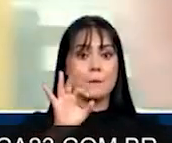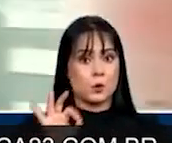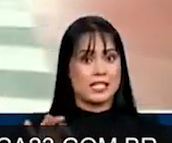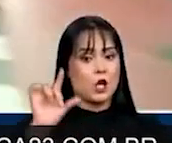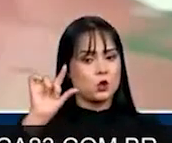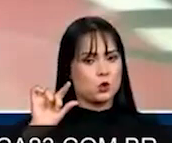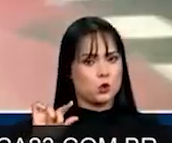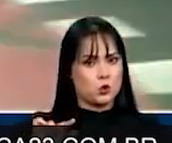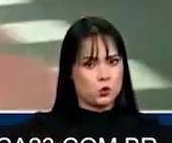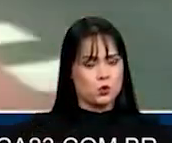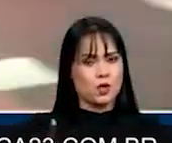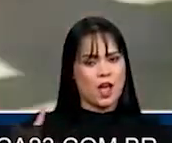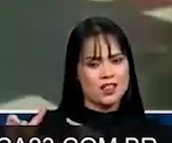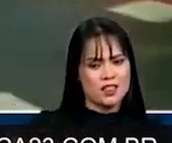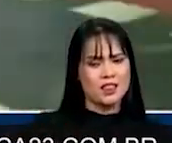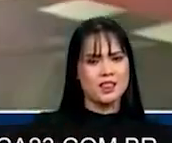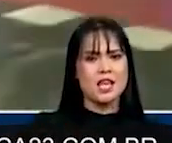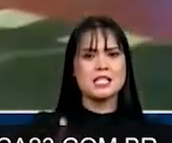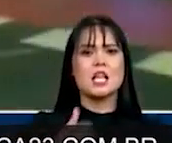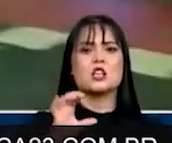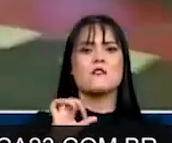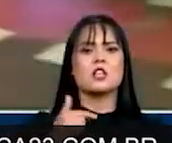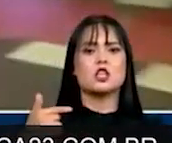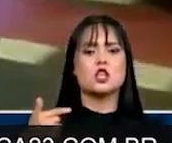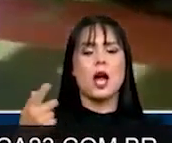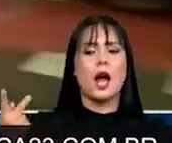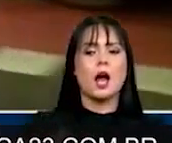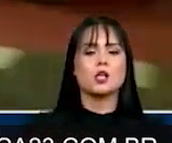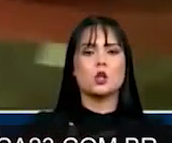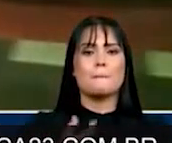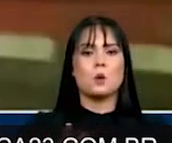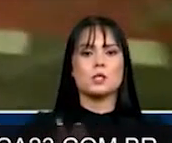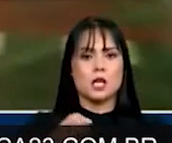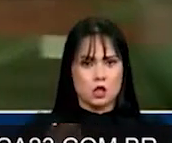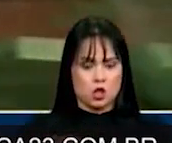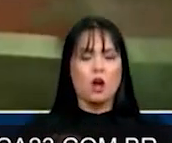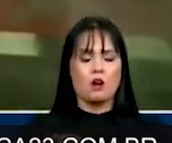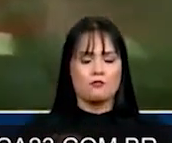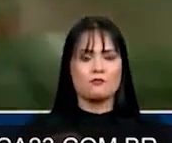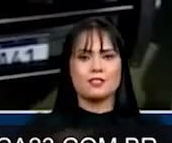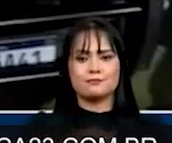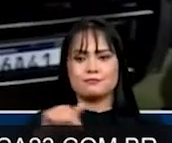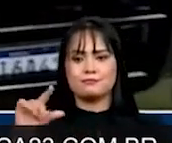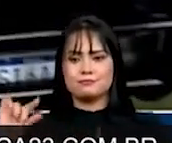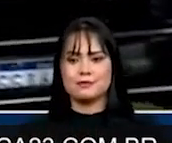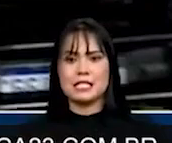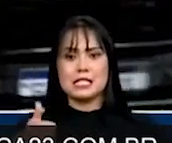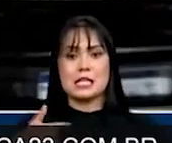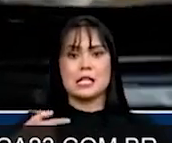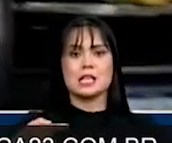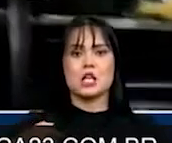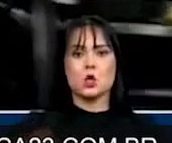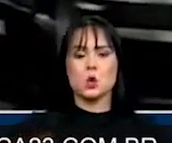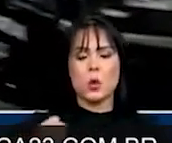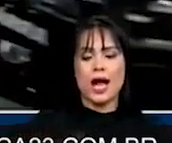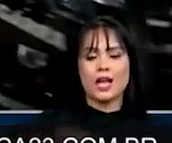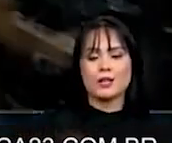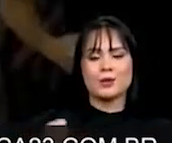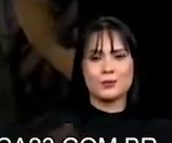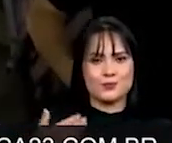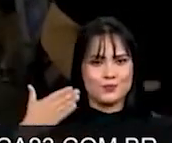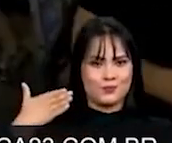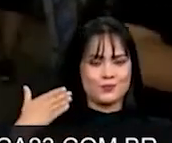7,3%. A redução de 192 casos em 2019 para 178 no ano